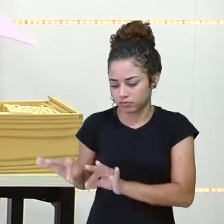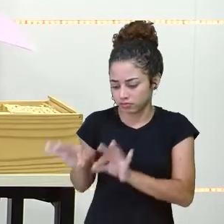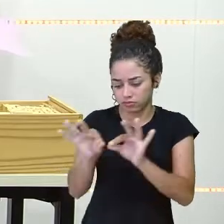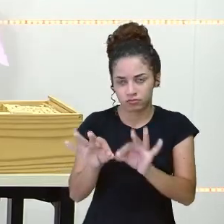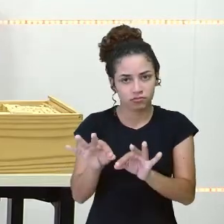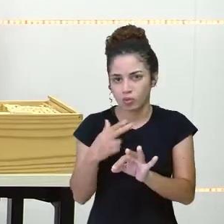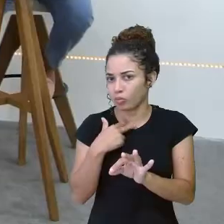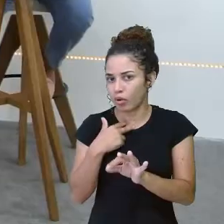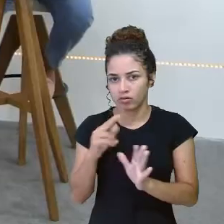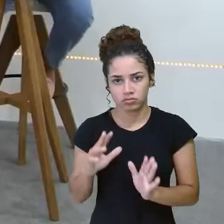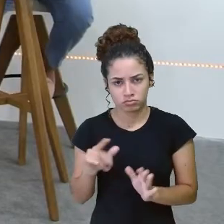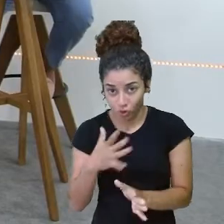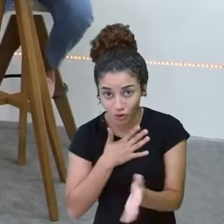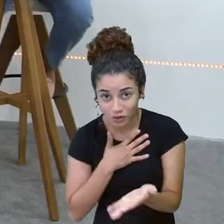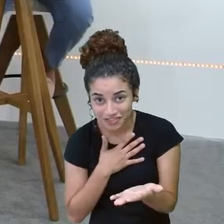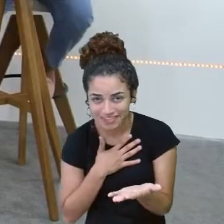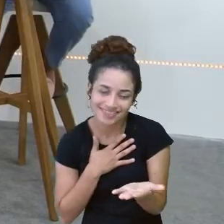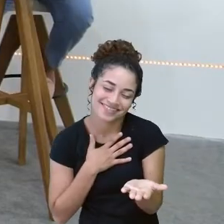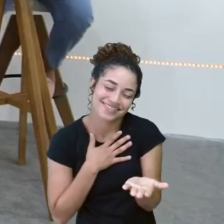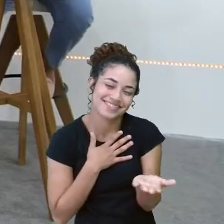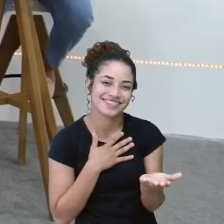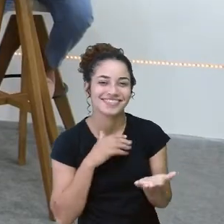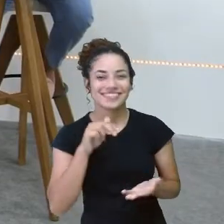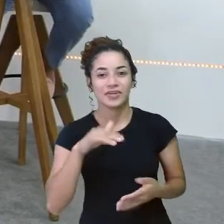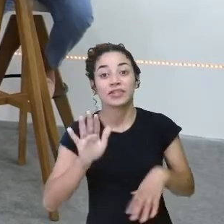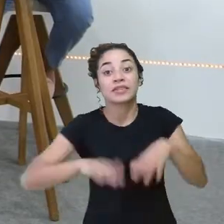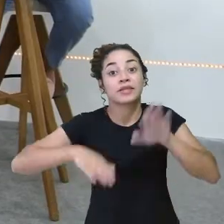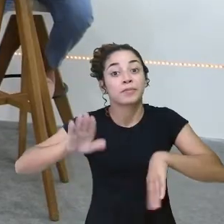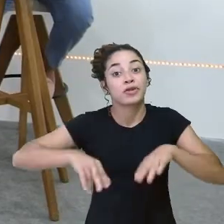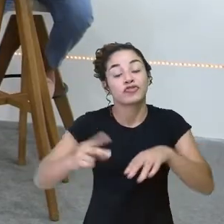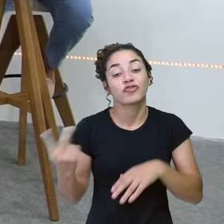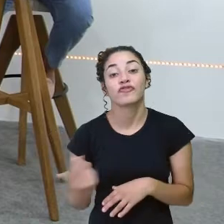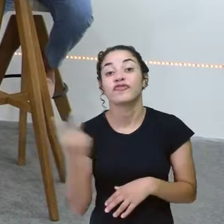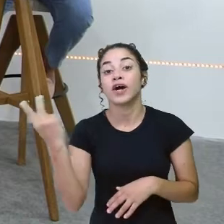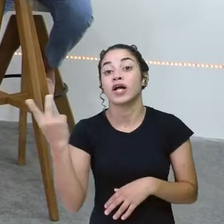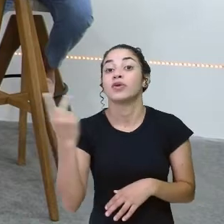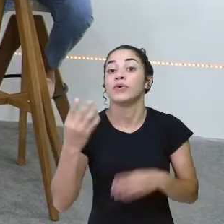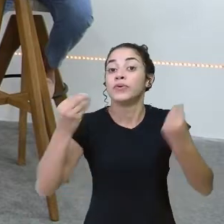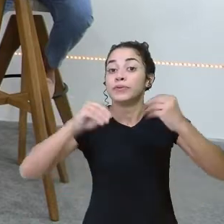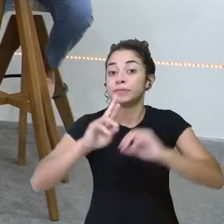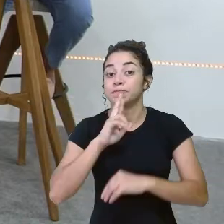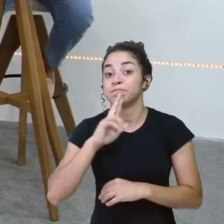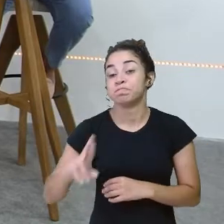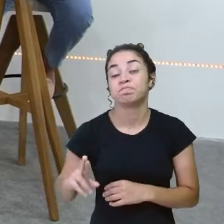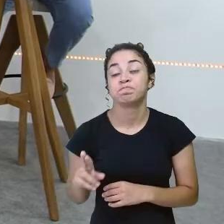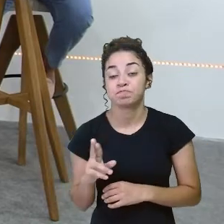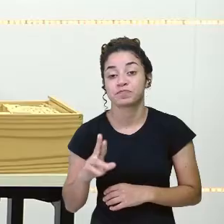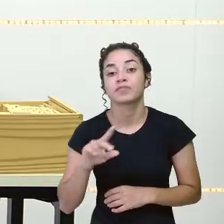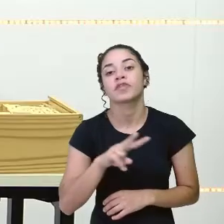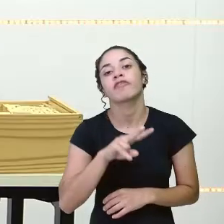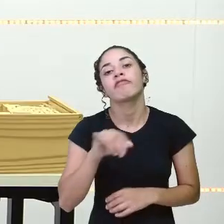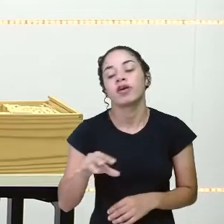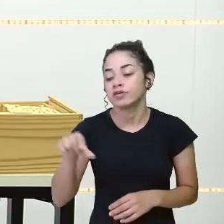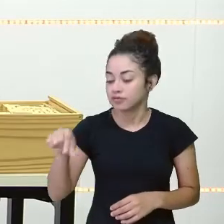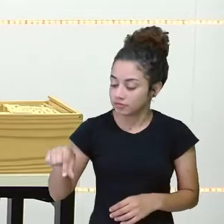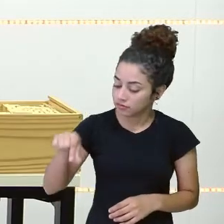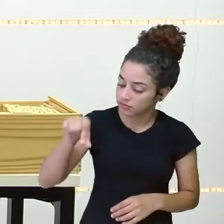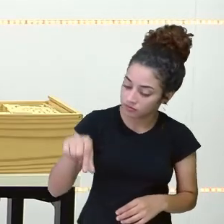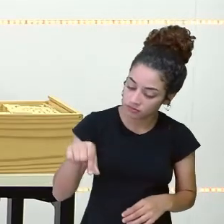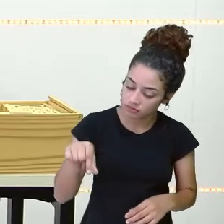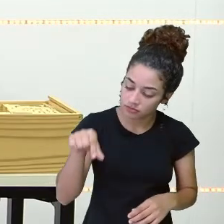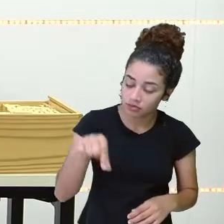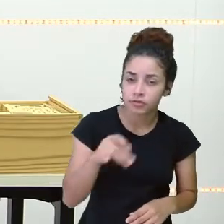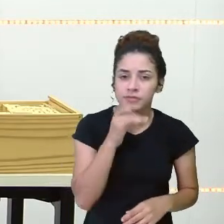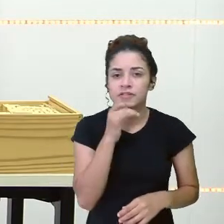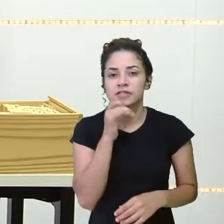Gostou? Aí, dependendo do valor que der na resposta, aí vai andar. Por exemplo, o resultado